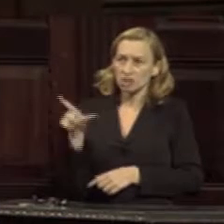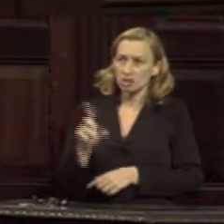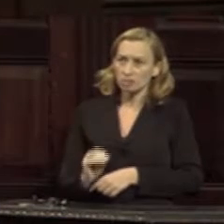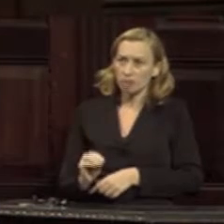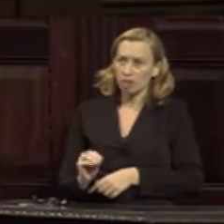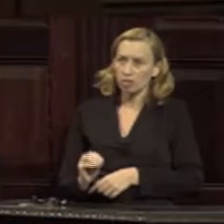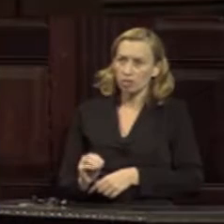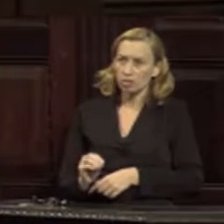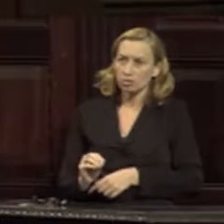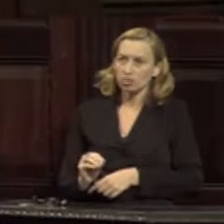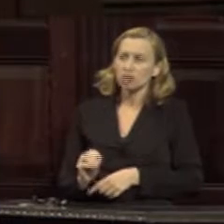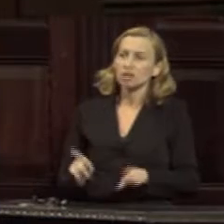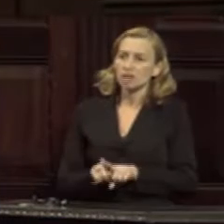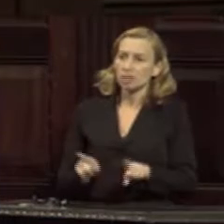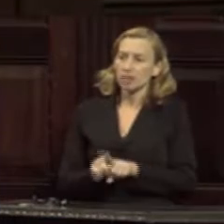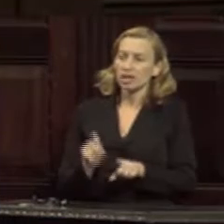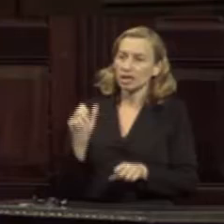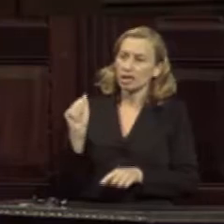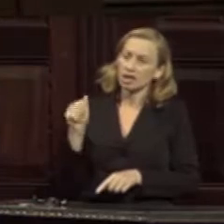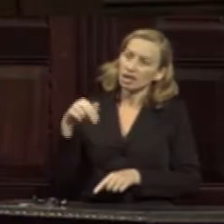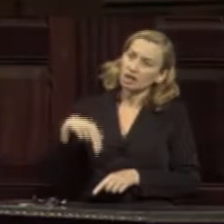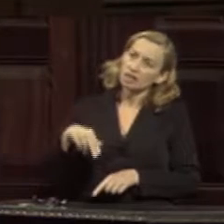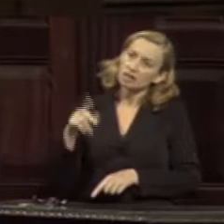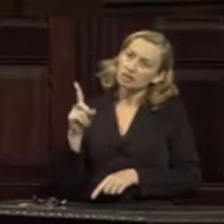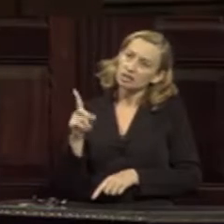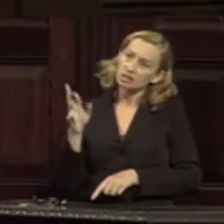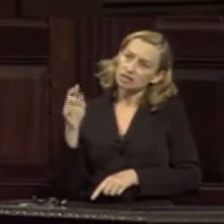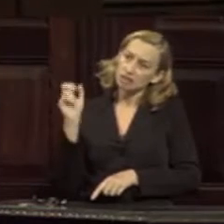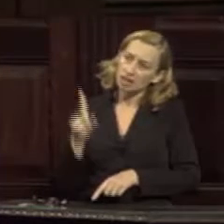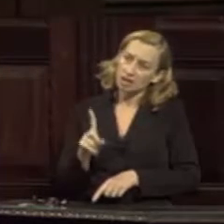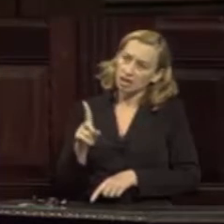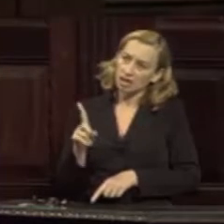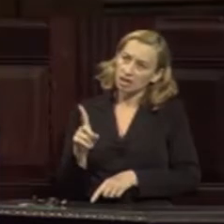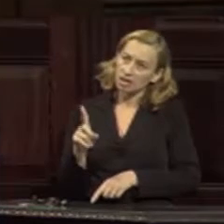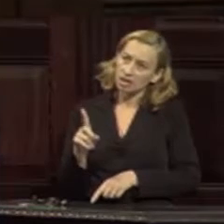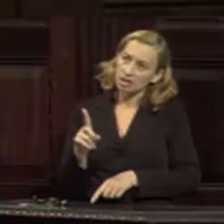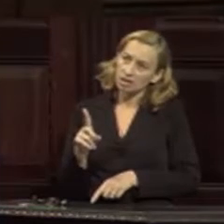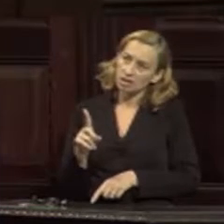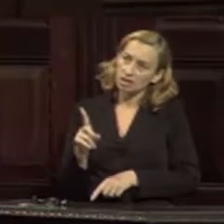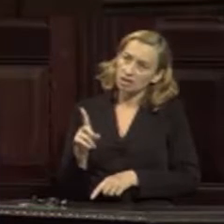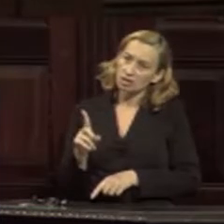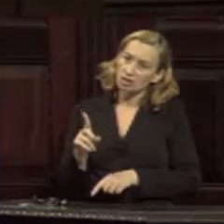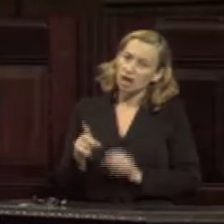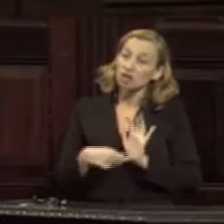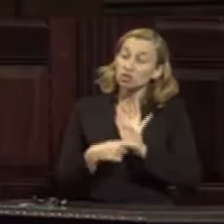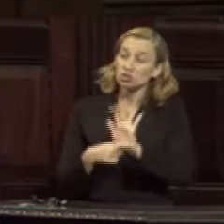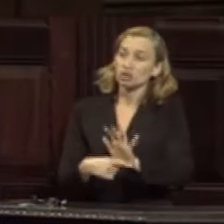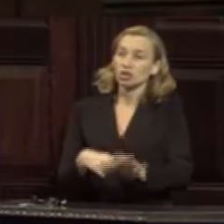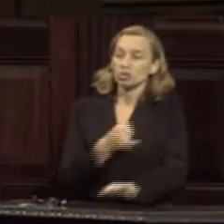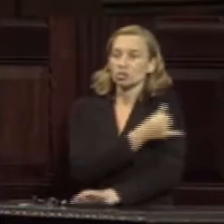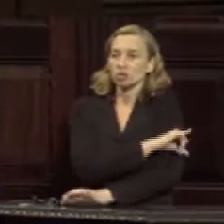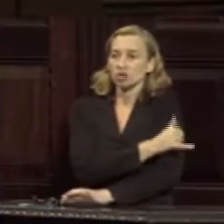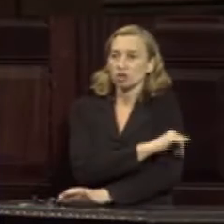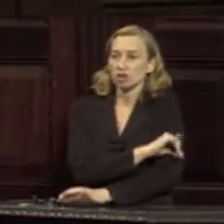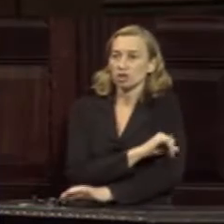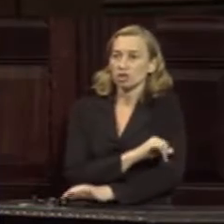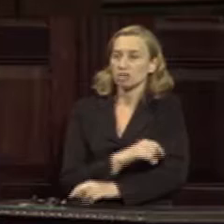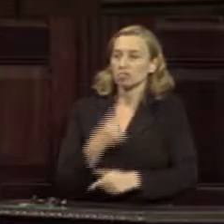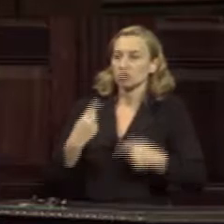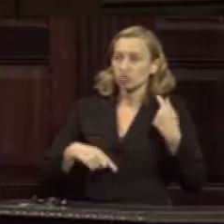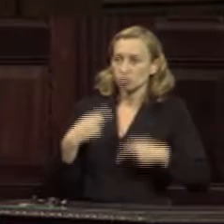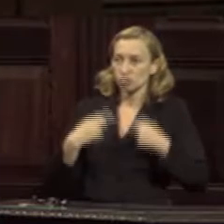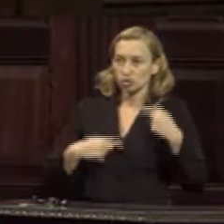e o deputado André Siciliano estão prestando um grande serviço ao Rio de Janeiro ao pautar esse